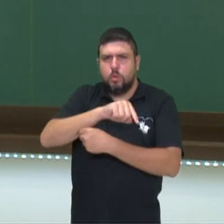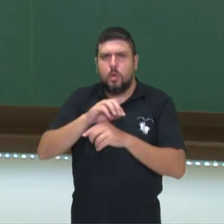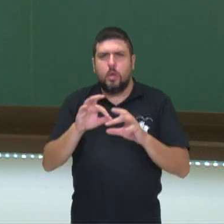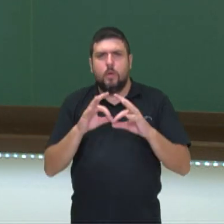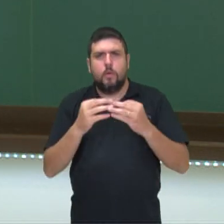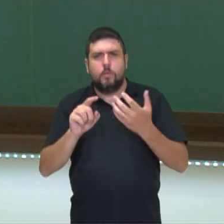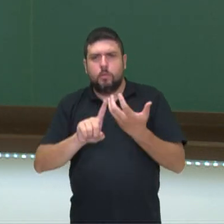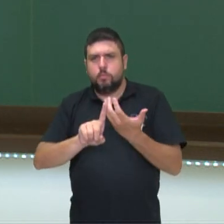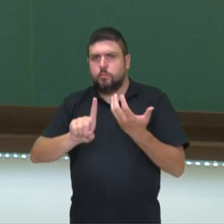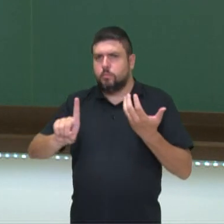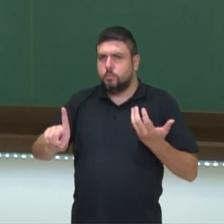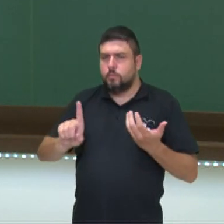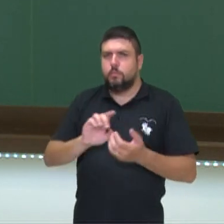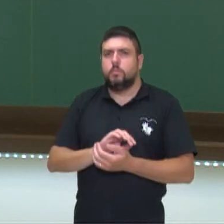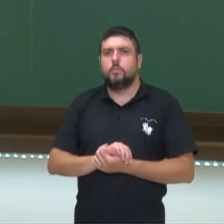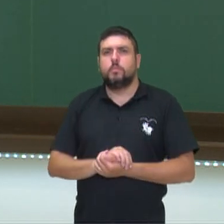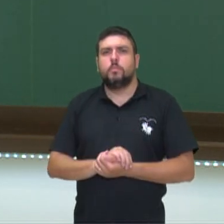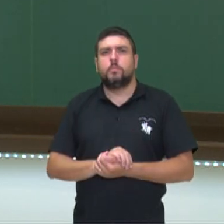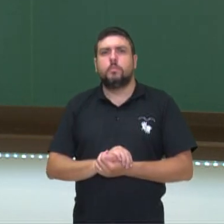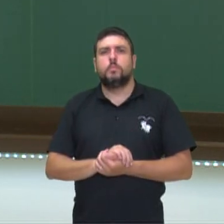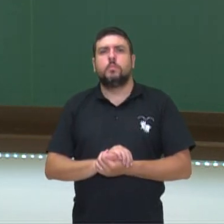demais. Vamos lá?